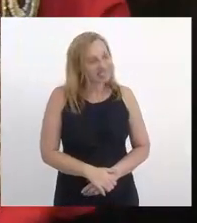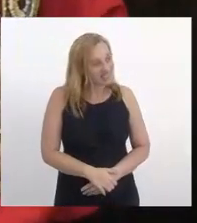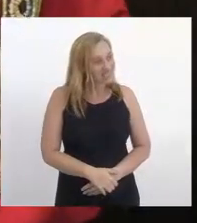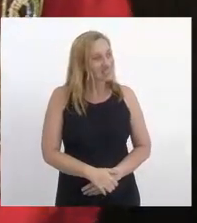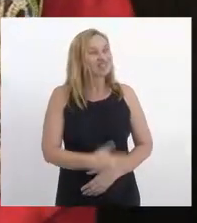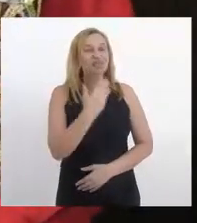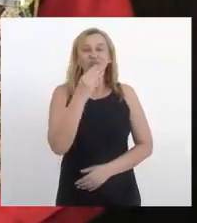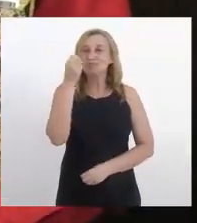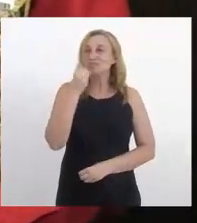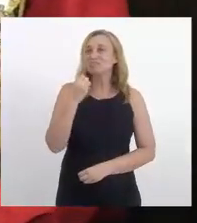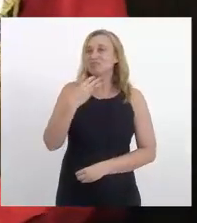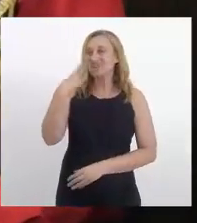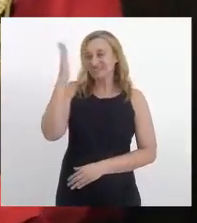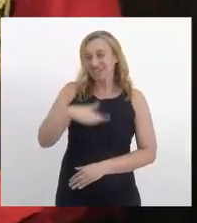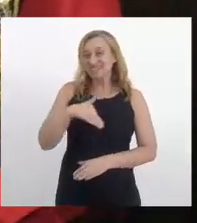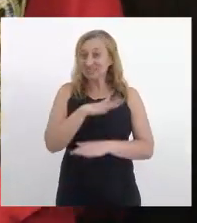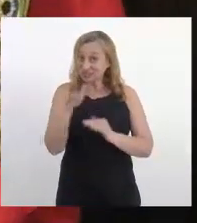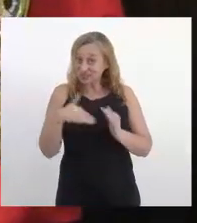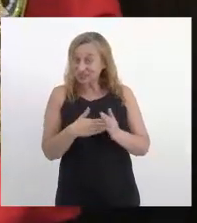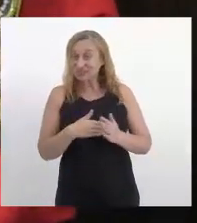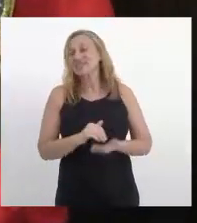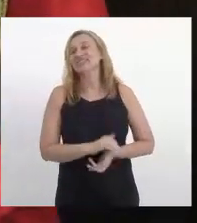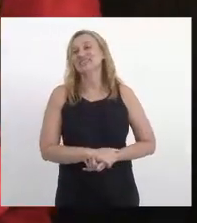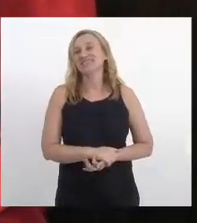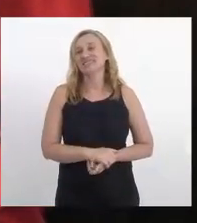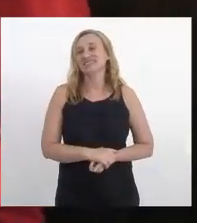Primeiramente, boa tarde a todas e todas.